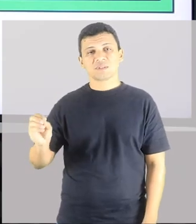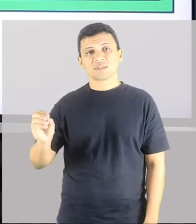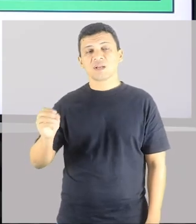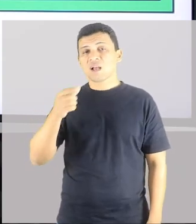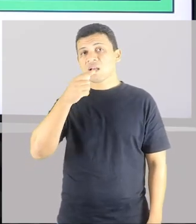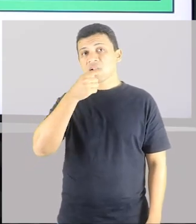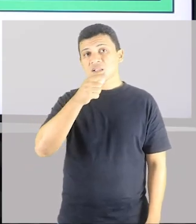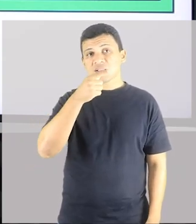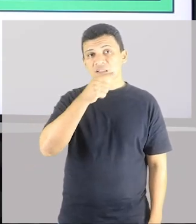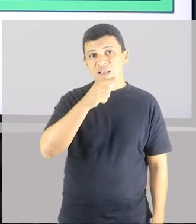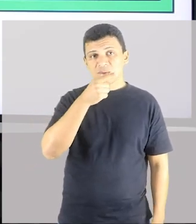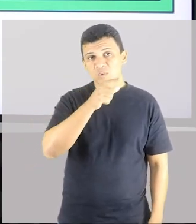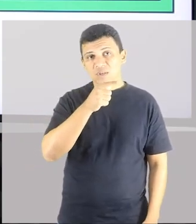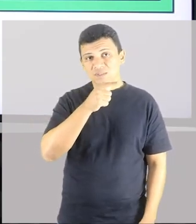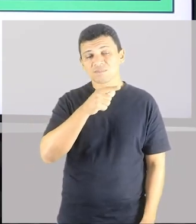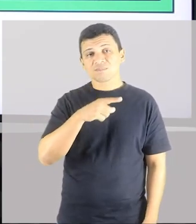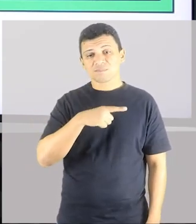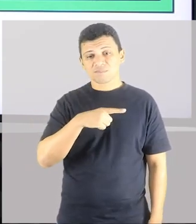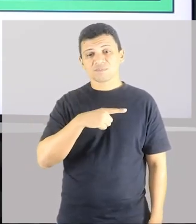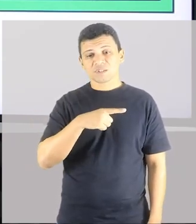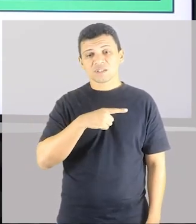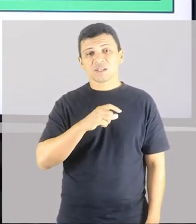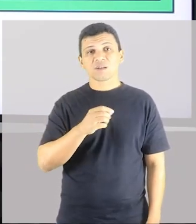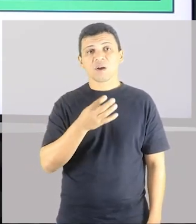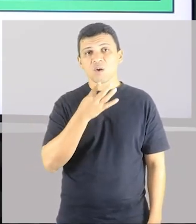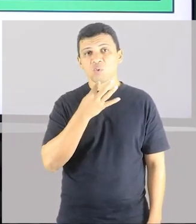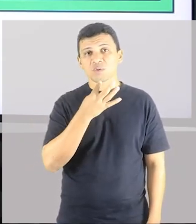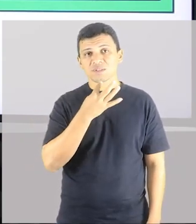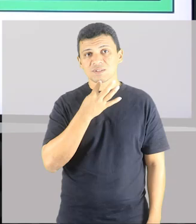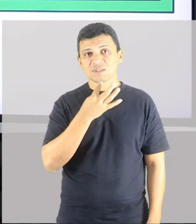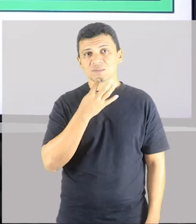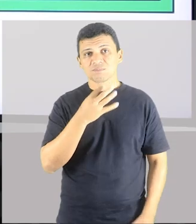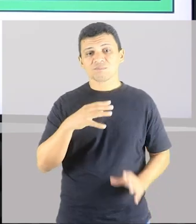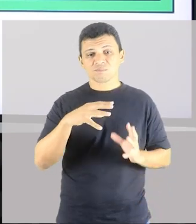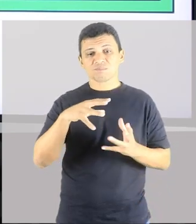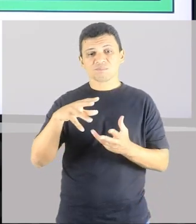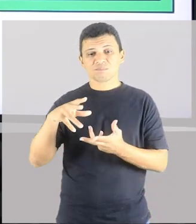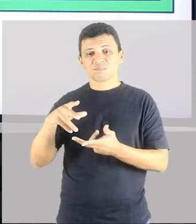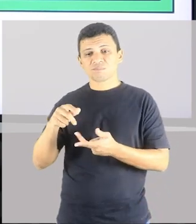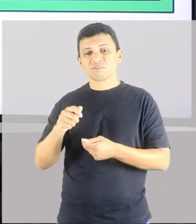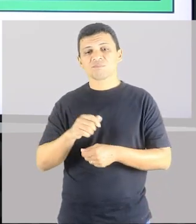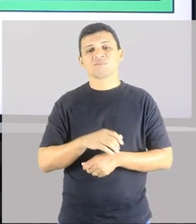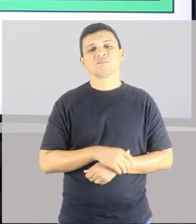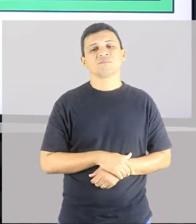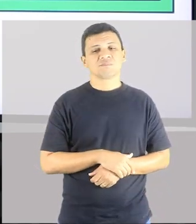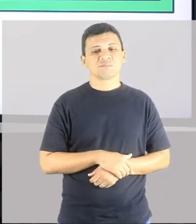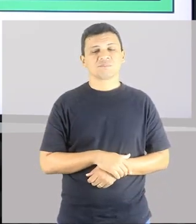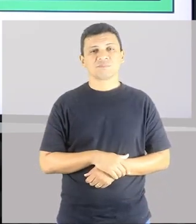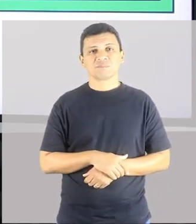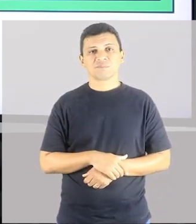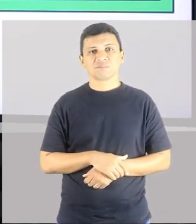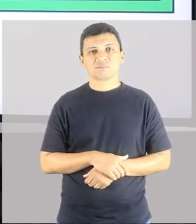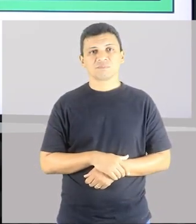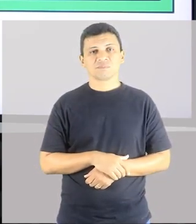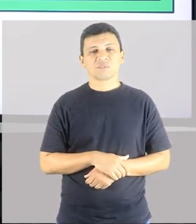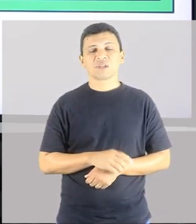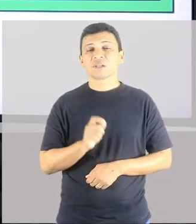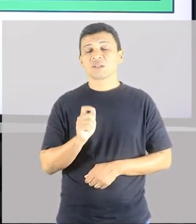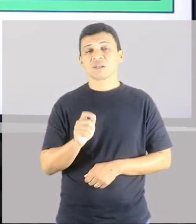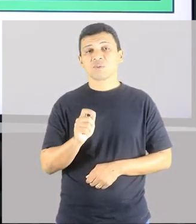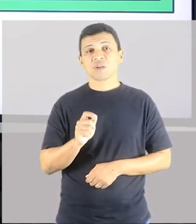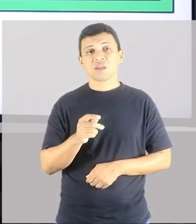6.800 línguas ou idiomas que são conhecidos, non-conhecidos, spoken, que